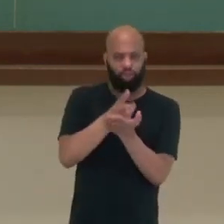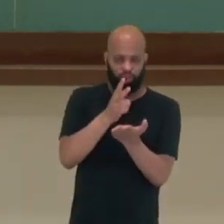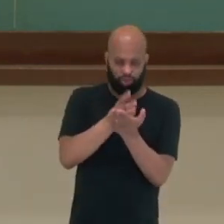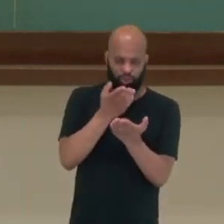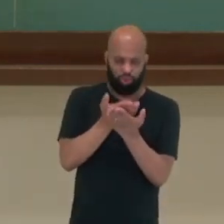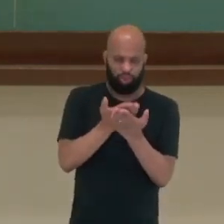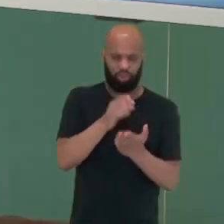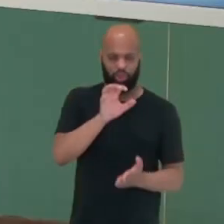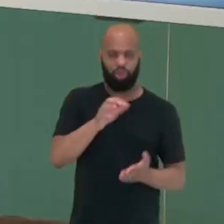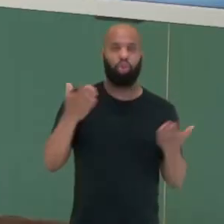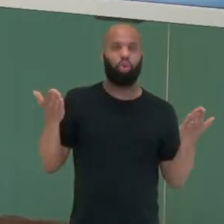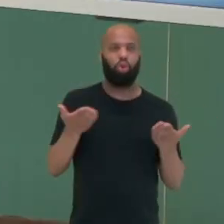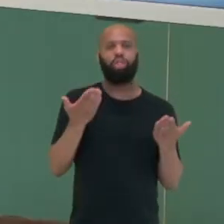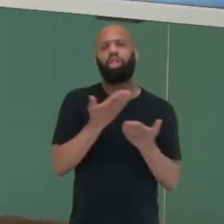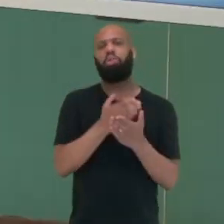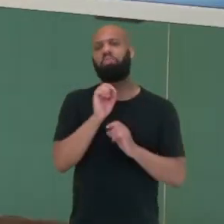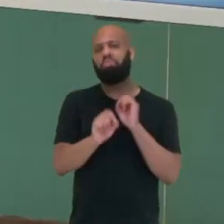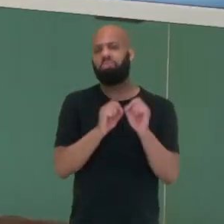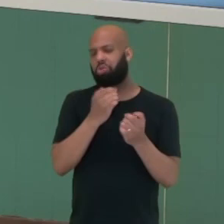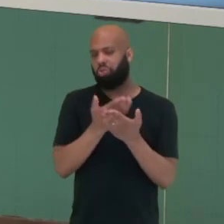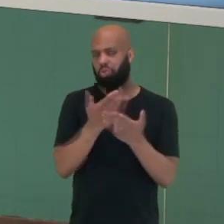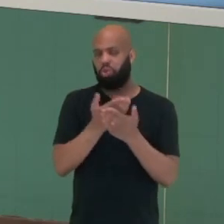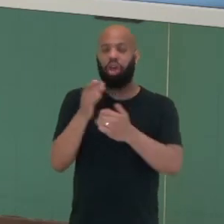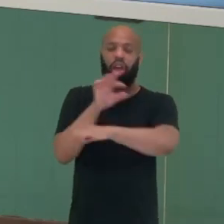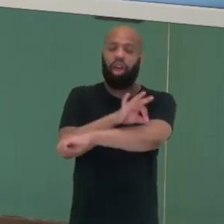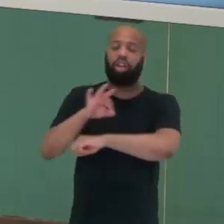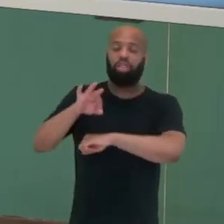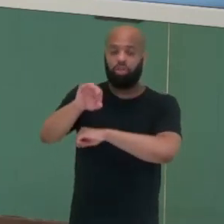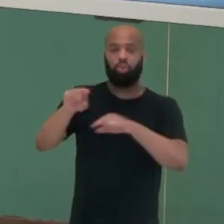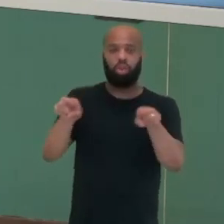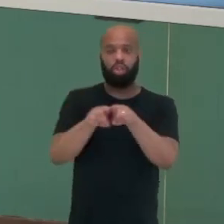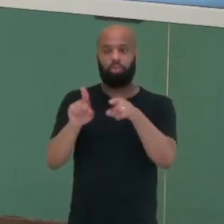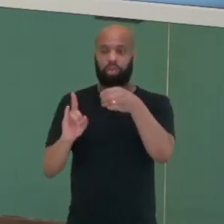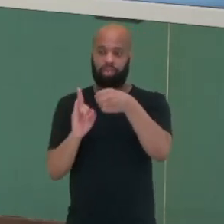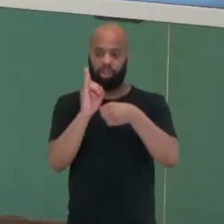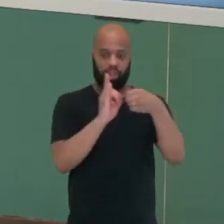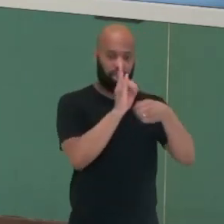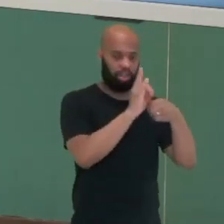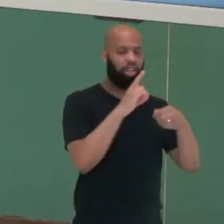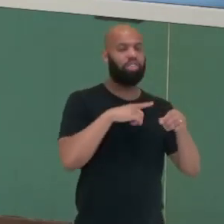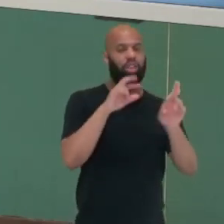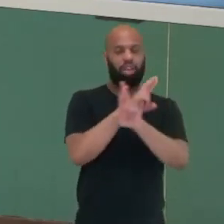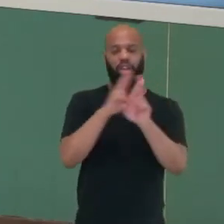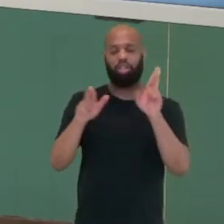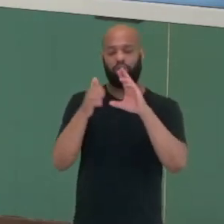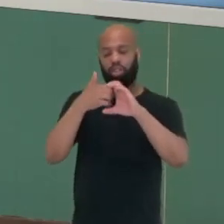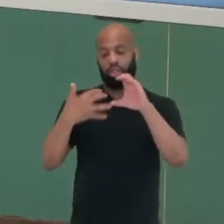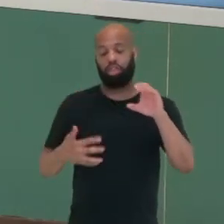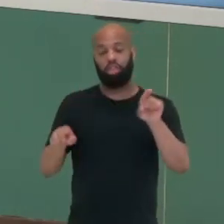nela. Nessa aula, nós conhecemos e analisamos a arquitetura e o urbanismo, suas relações,